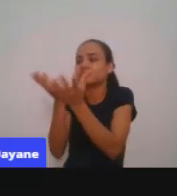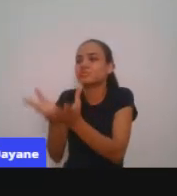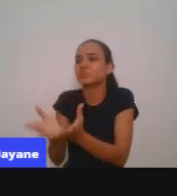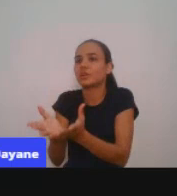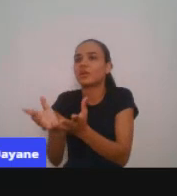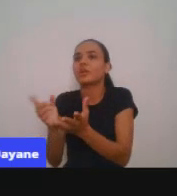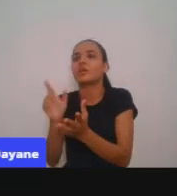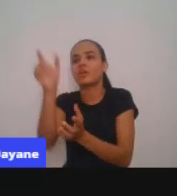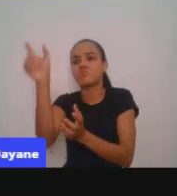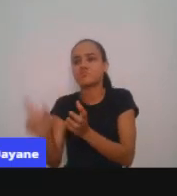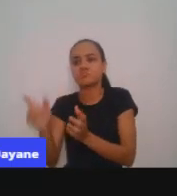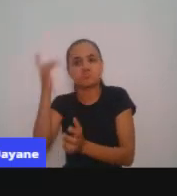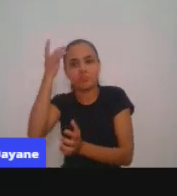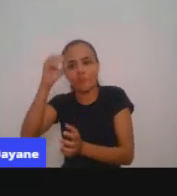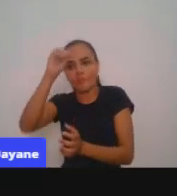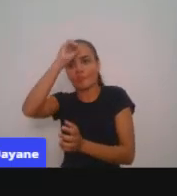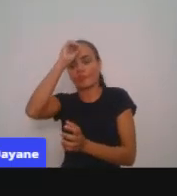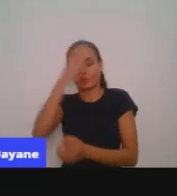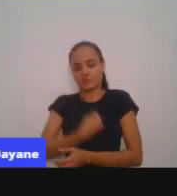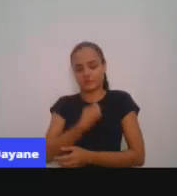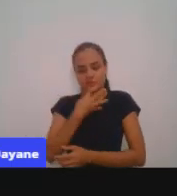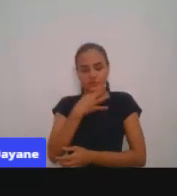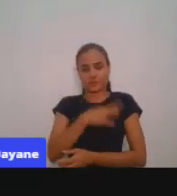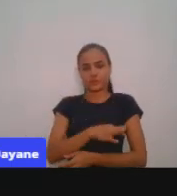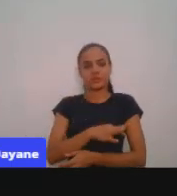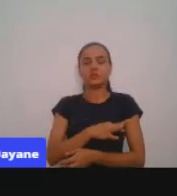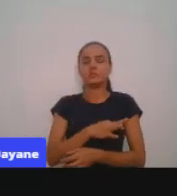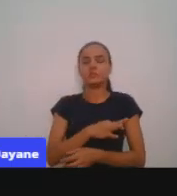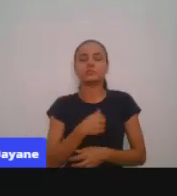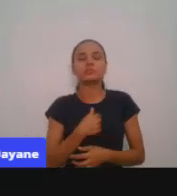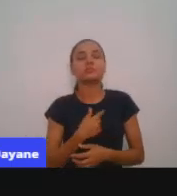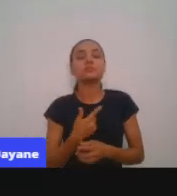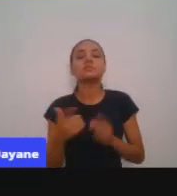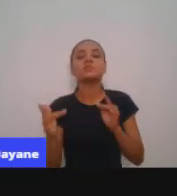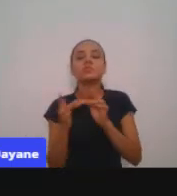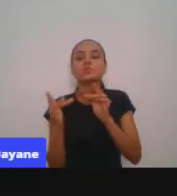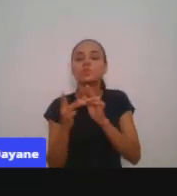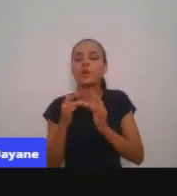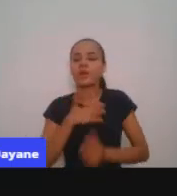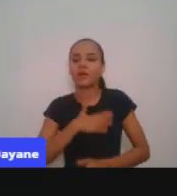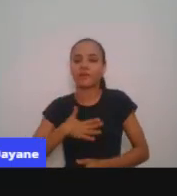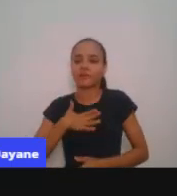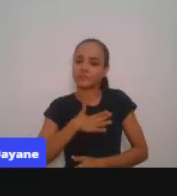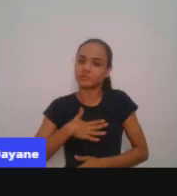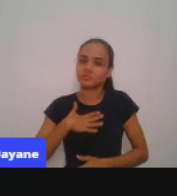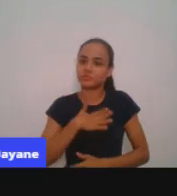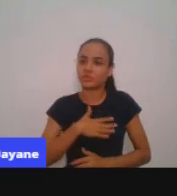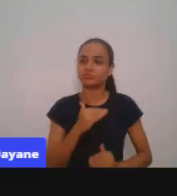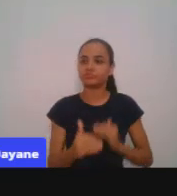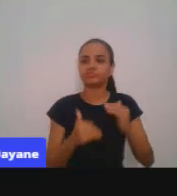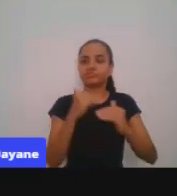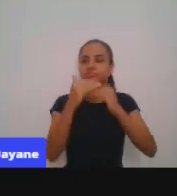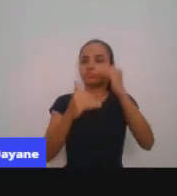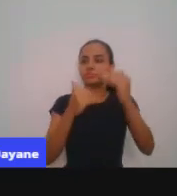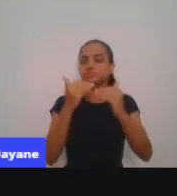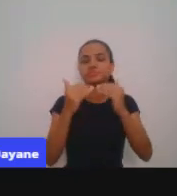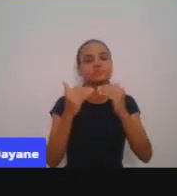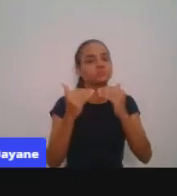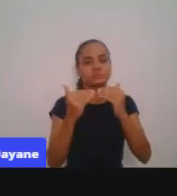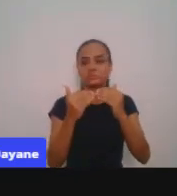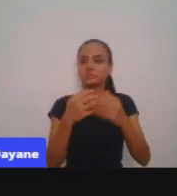E estabelecer um contato que seja agradável e frutífero para ambas as partes, evitando